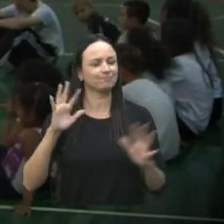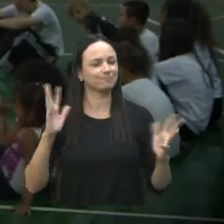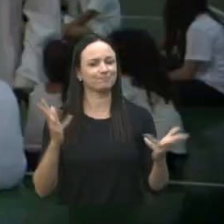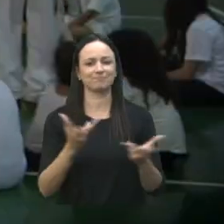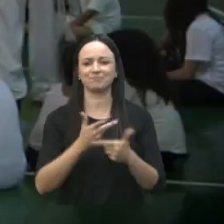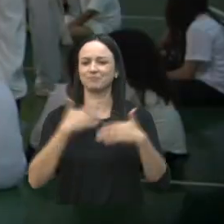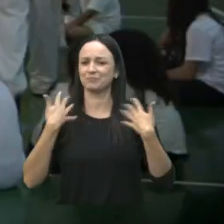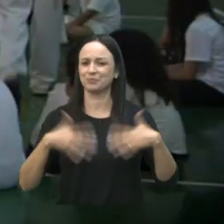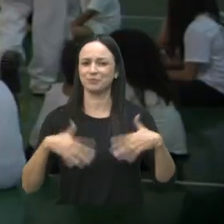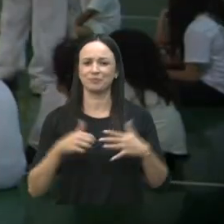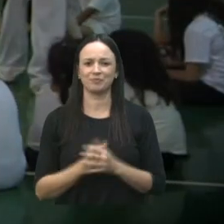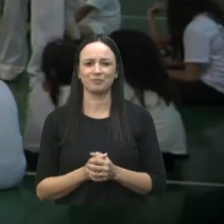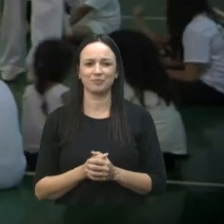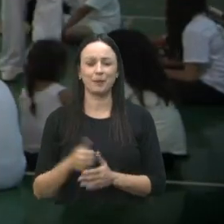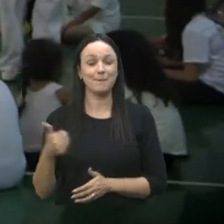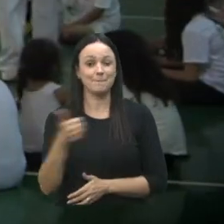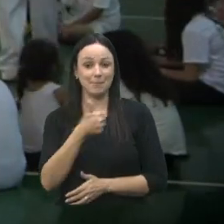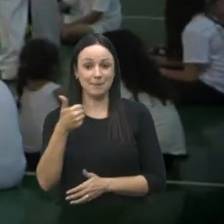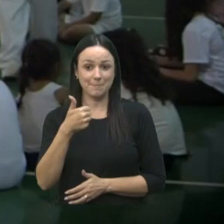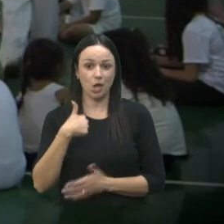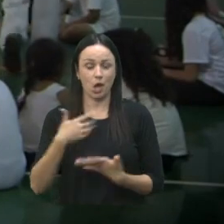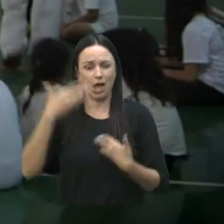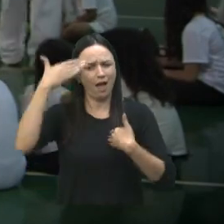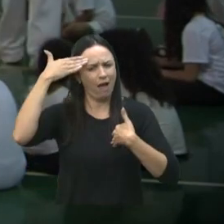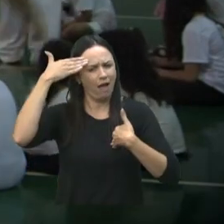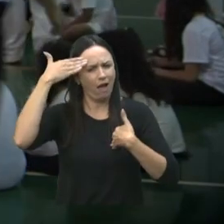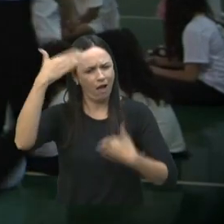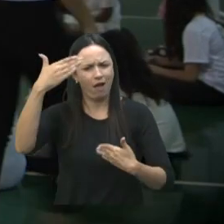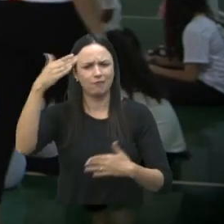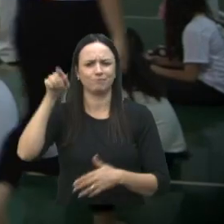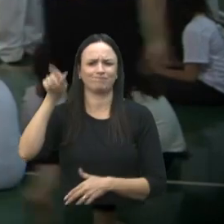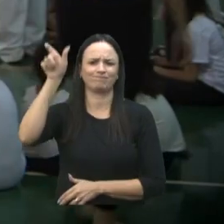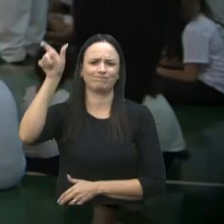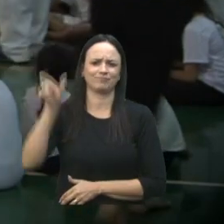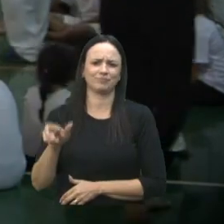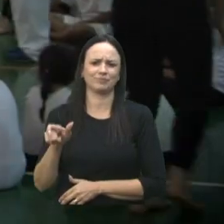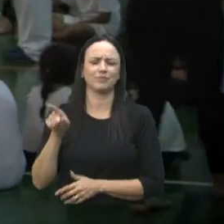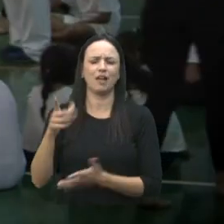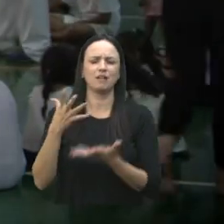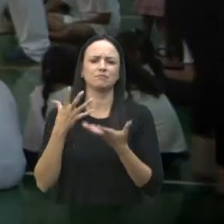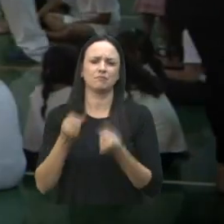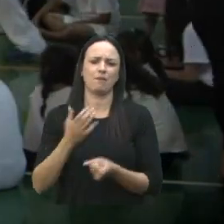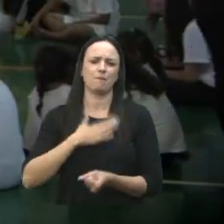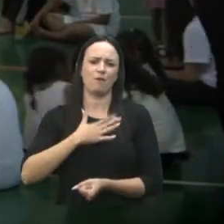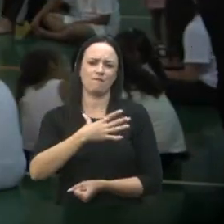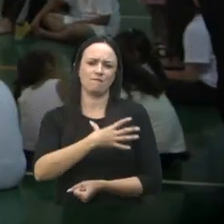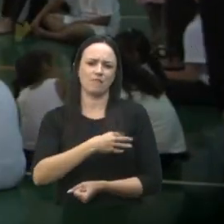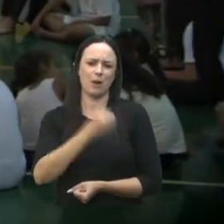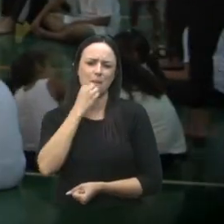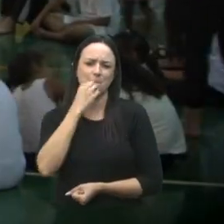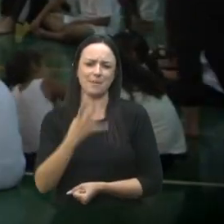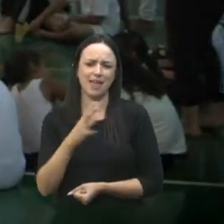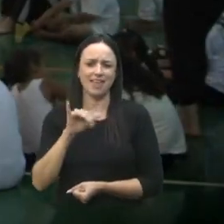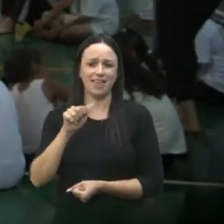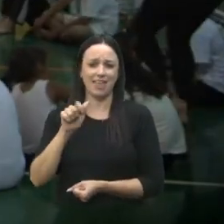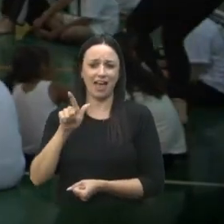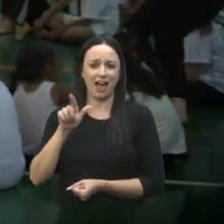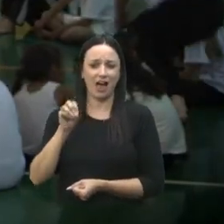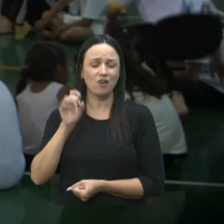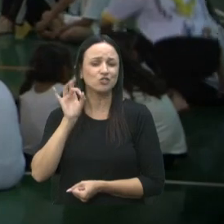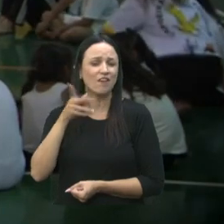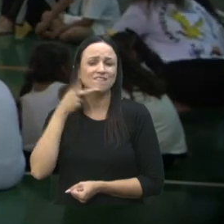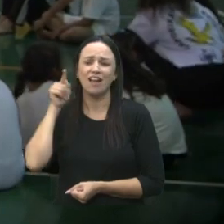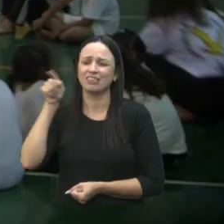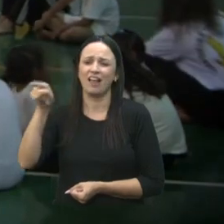espetacular o projeto. Em primeiro lugar, eu quero muito agradecer ele por ter recebido meu filho muito bem. O Iago só fala dele o tempo todo,